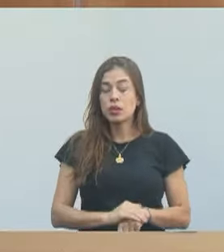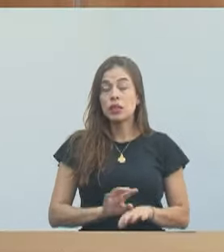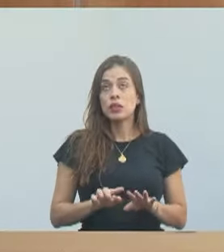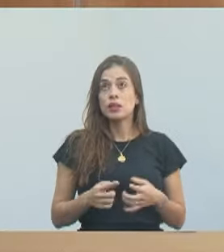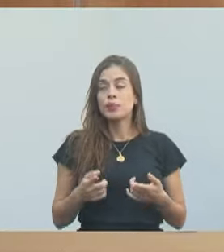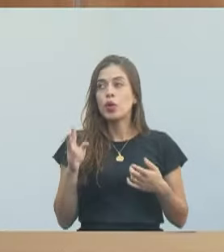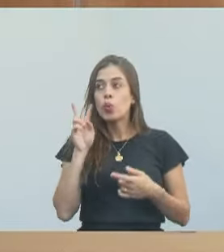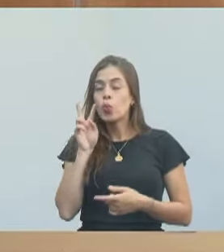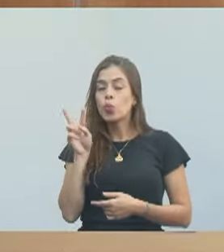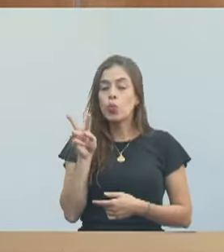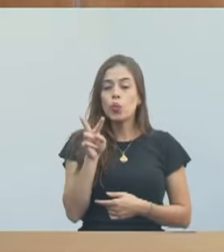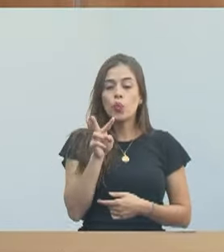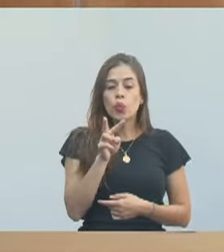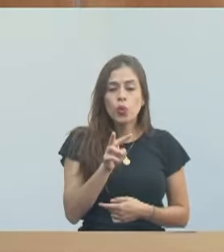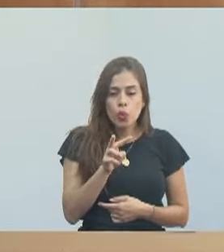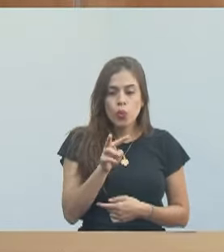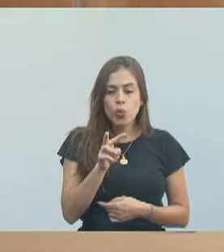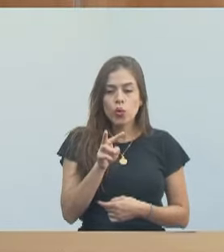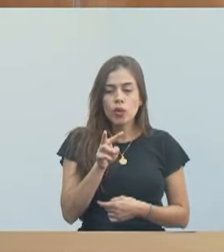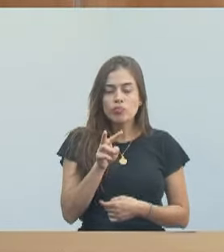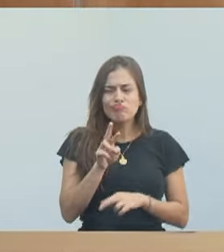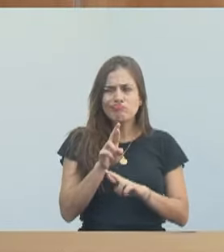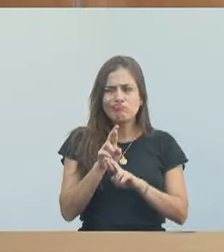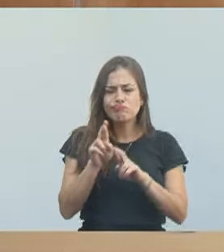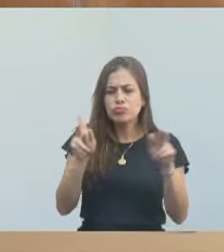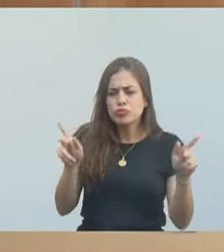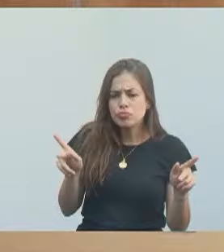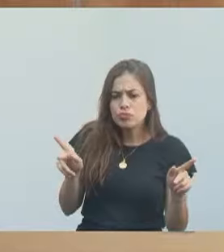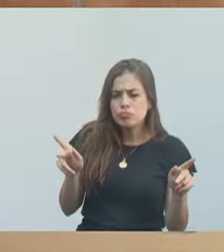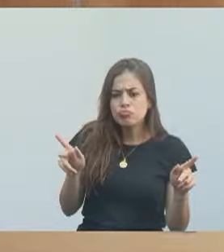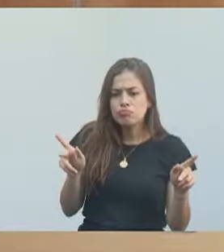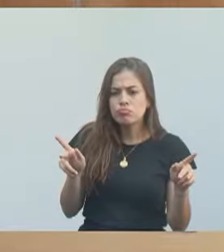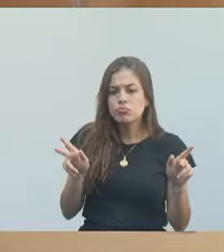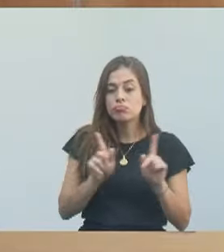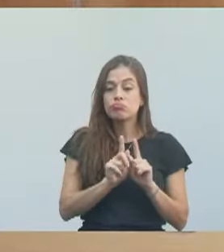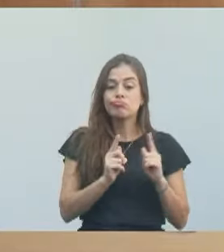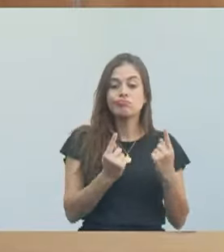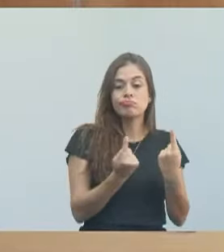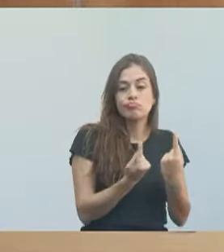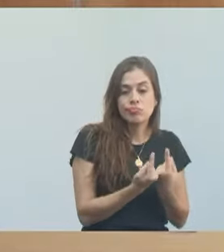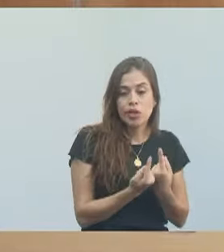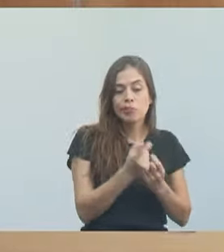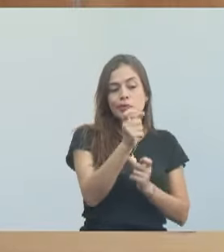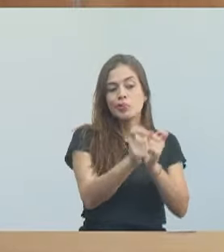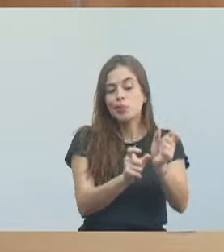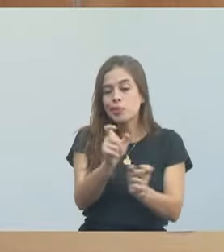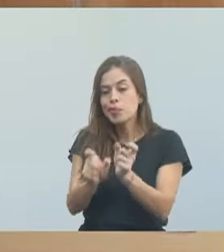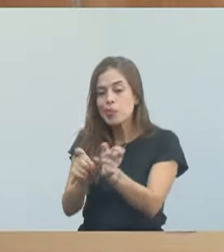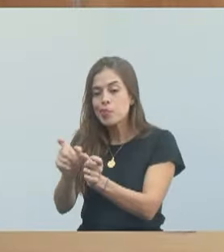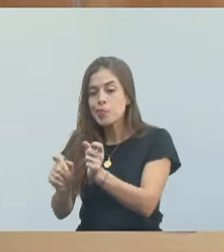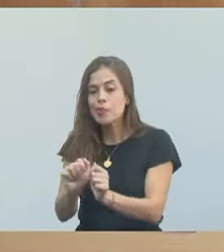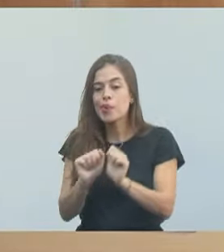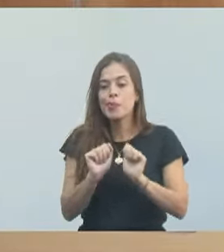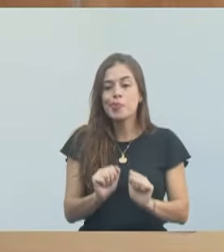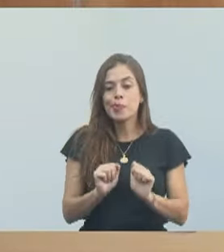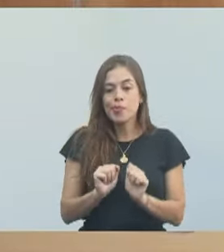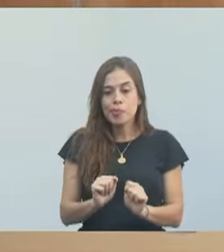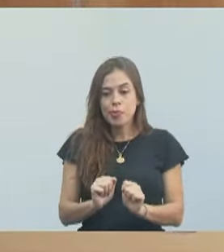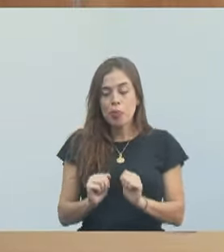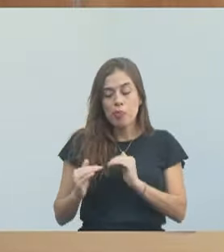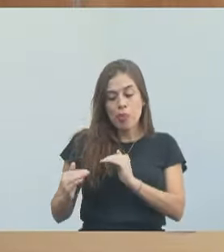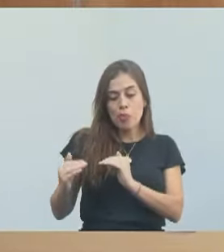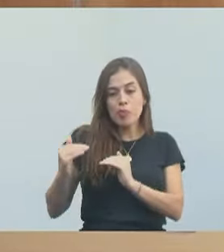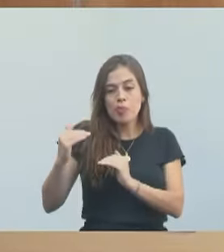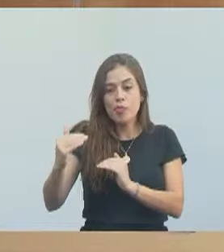ter um olhar diferenciado desse grupo, dessas pessoas que vão poder daqui